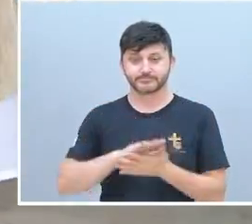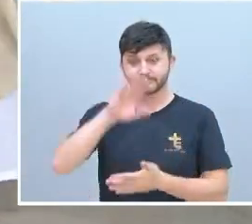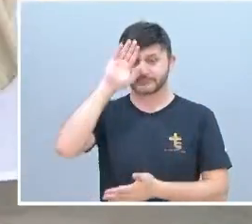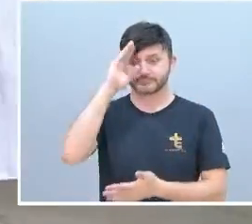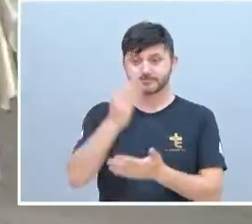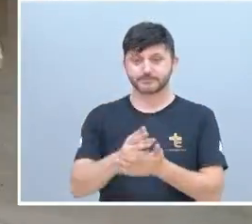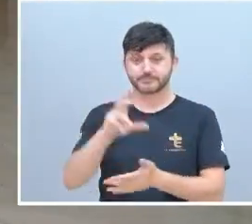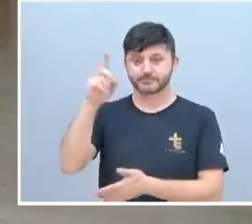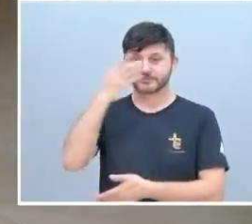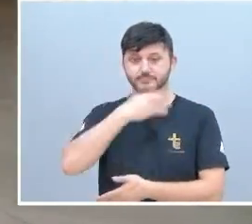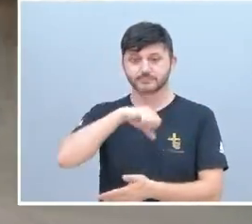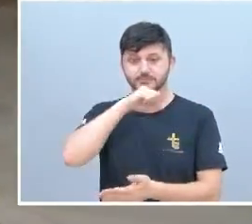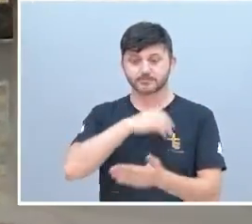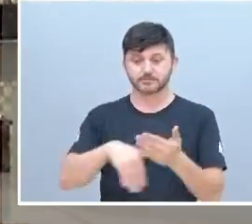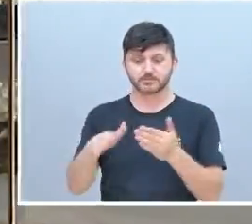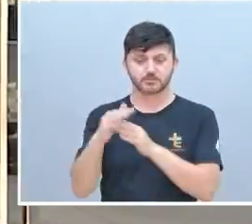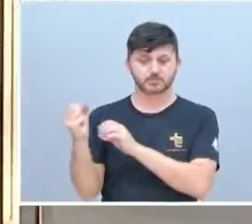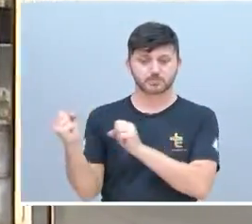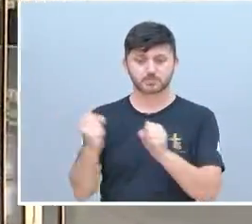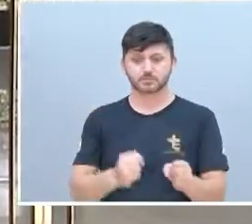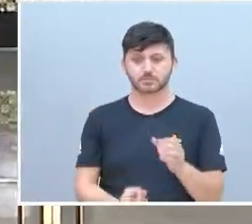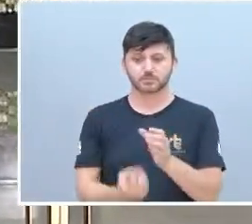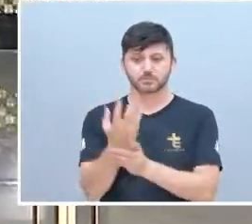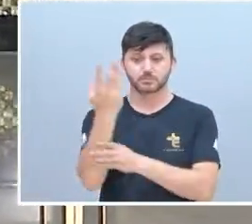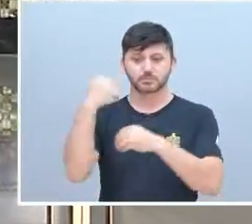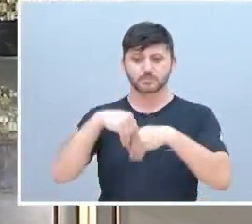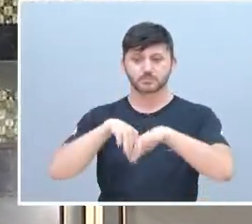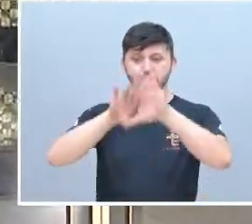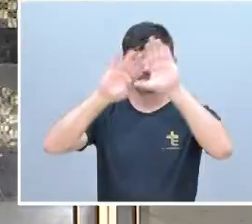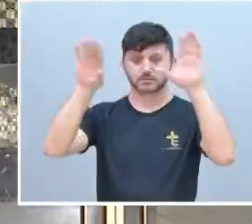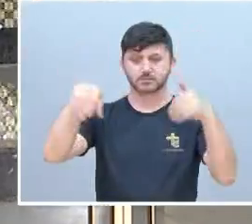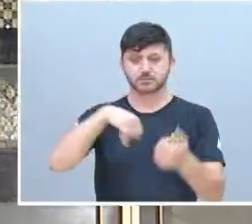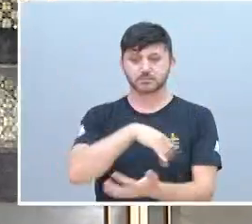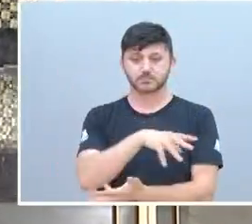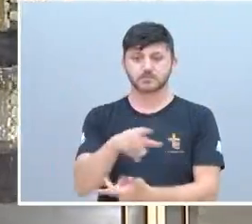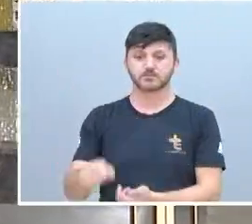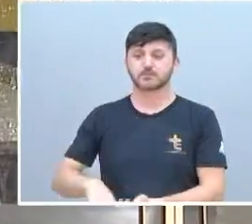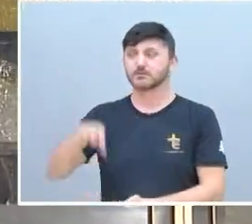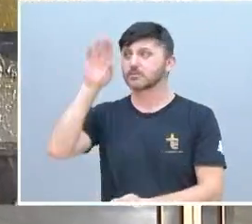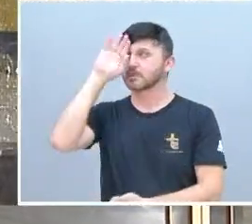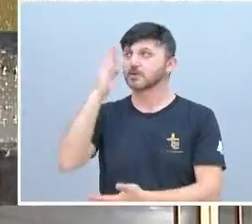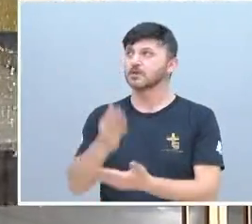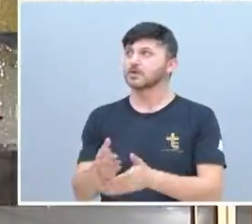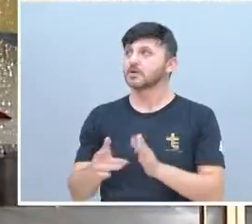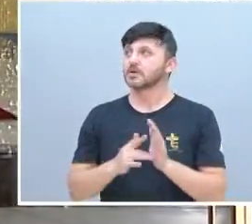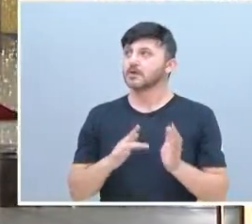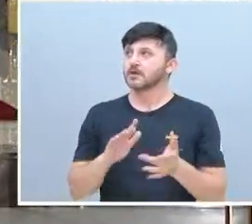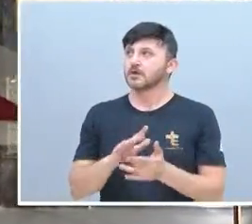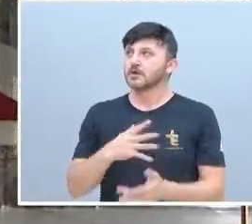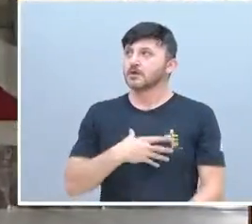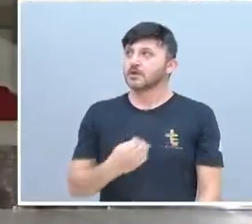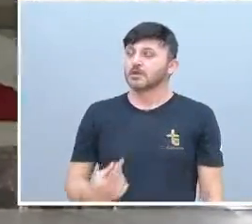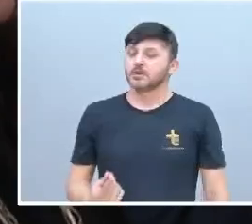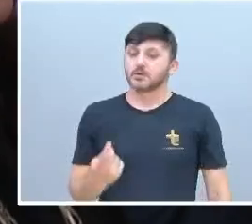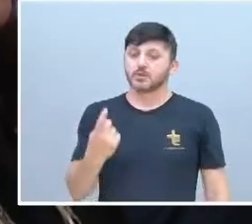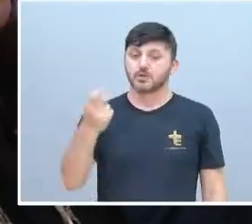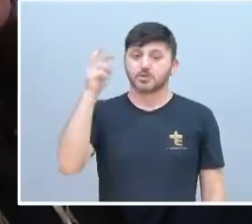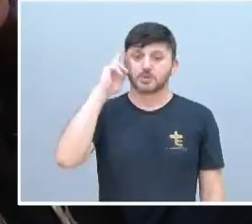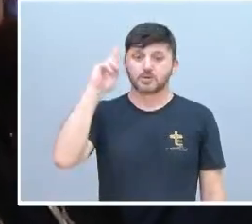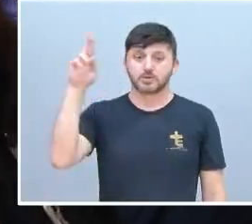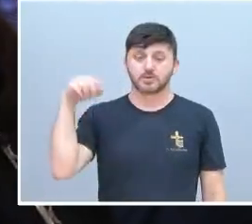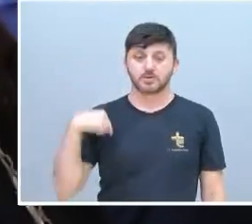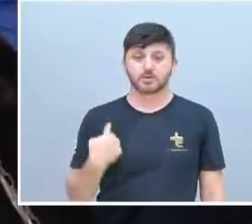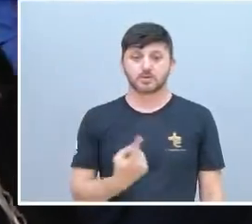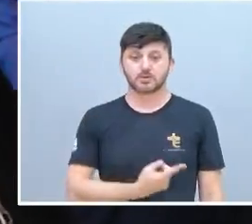Creio em Deus Pai Todo-Poderoso, Criador do céu e da terra, e em Jesus Cristo, seu